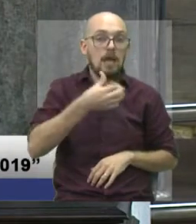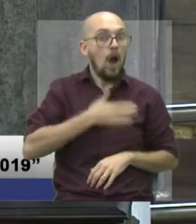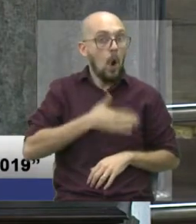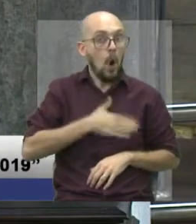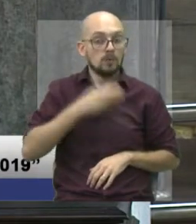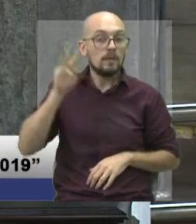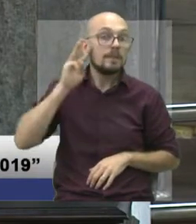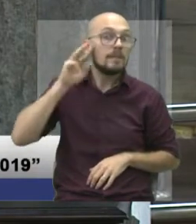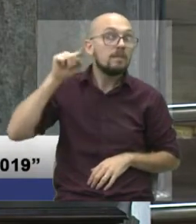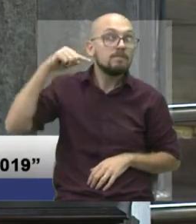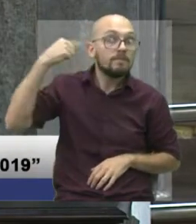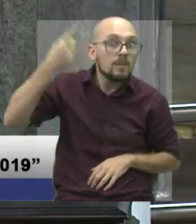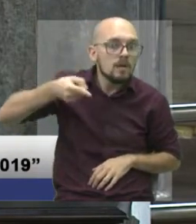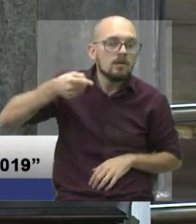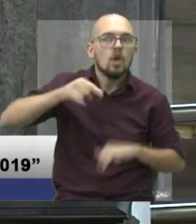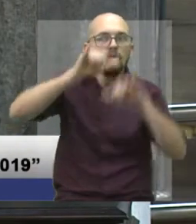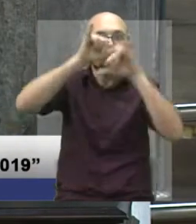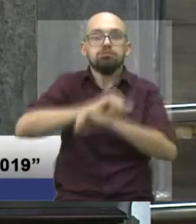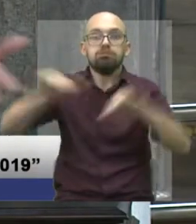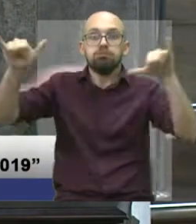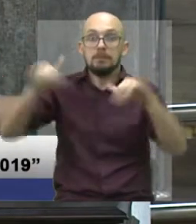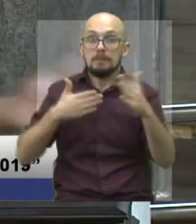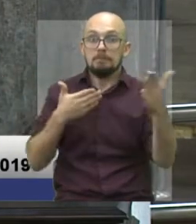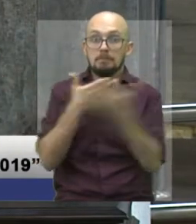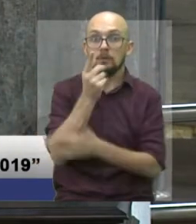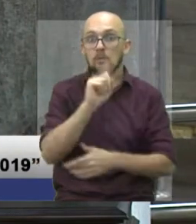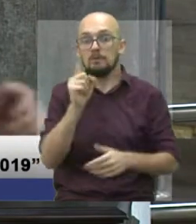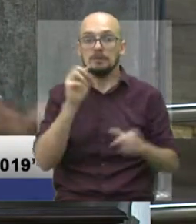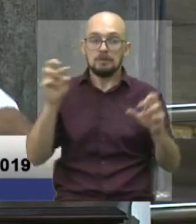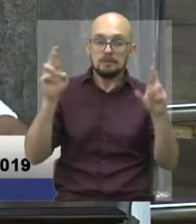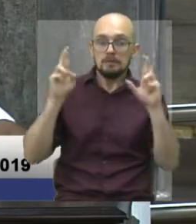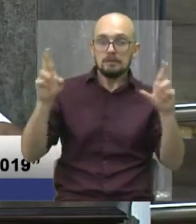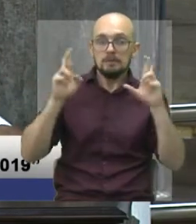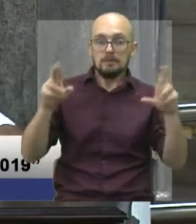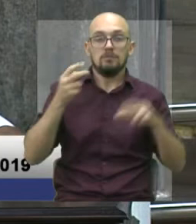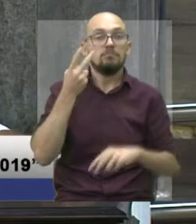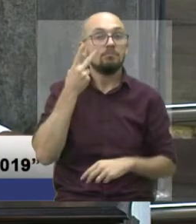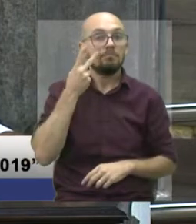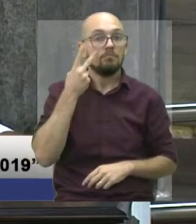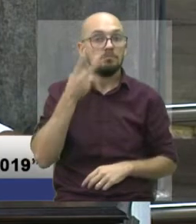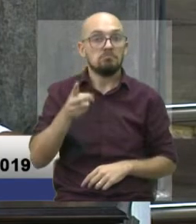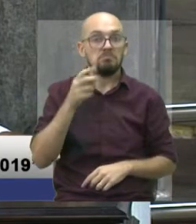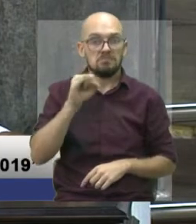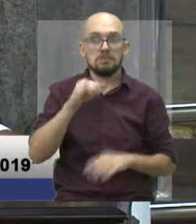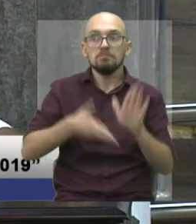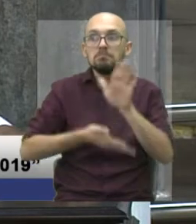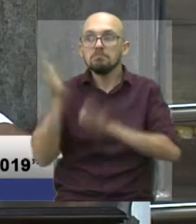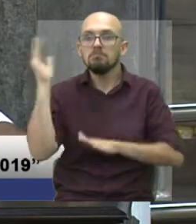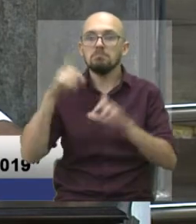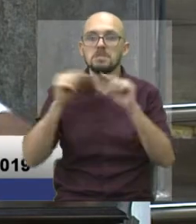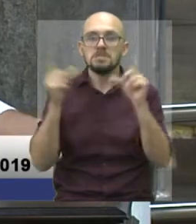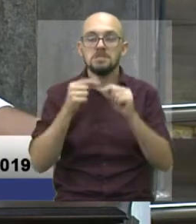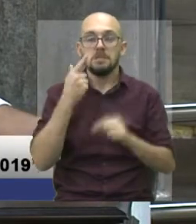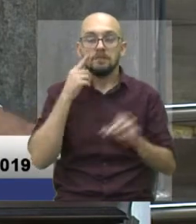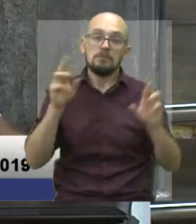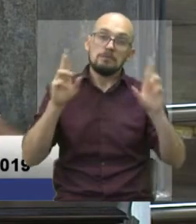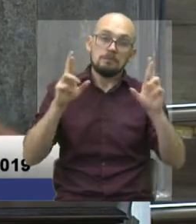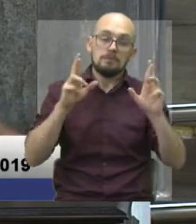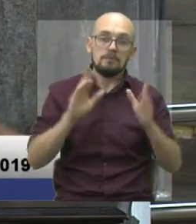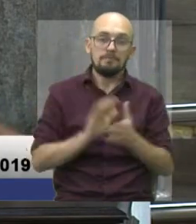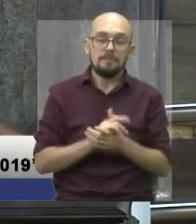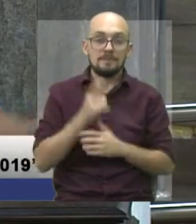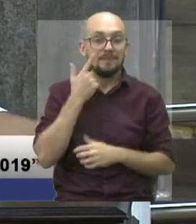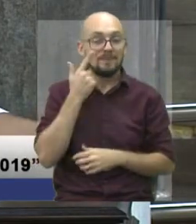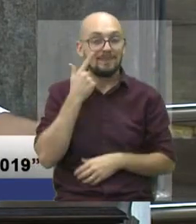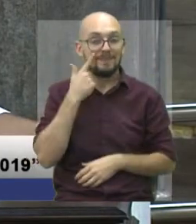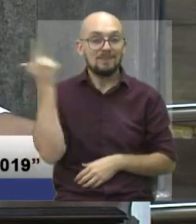terça que vem, nós vamos ter os resultados para ver se alguém desses pré-selecionados vão ir para Brasília. E aí, então, a gente vai ver se a